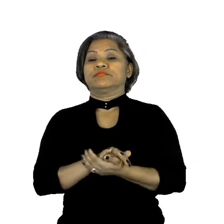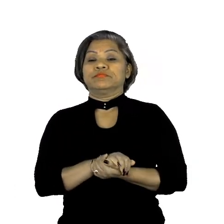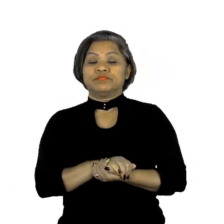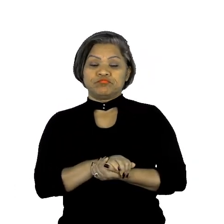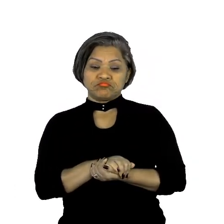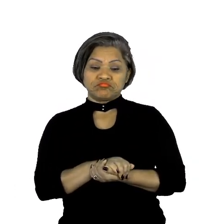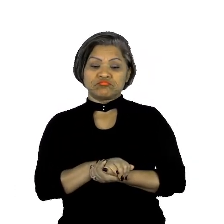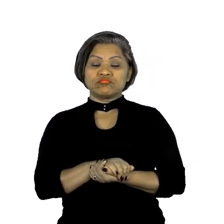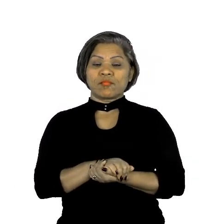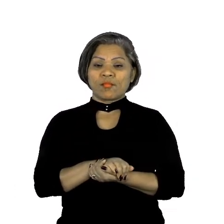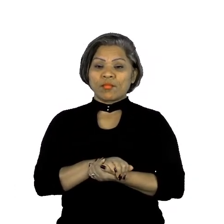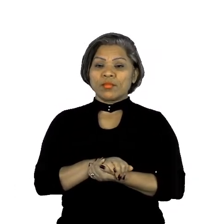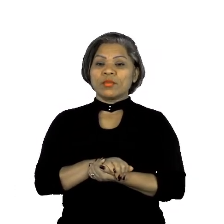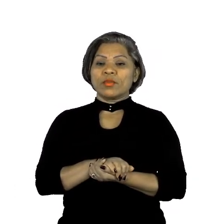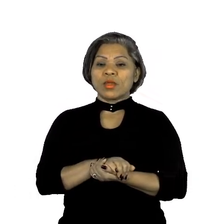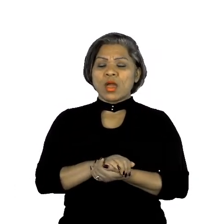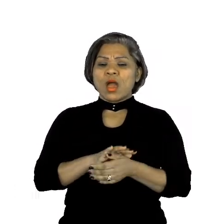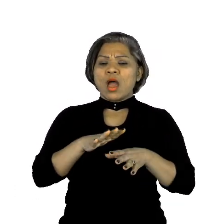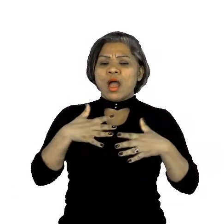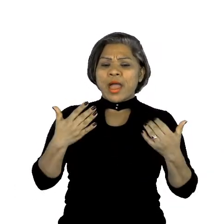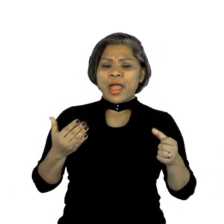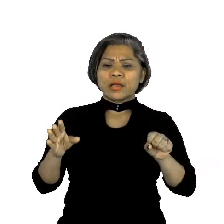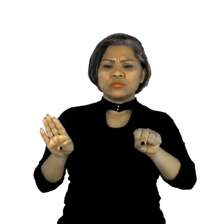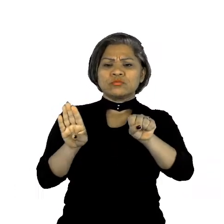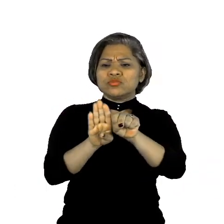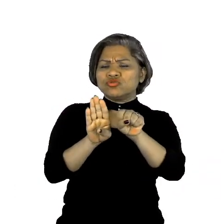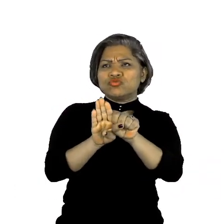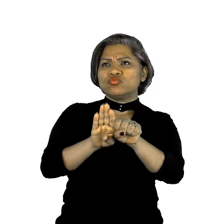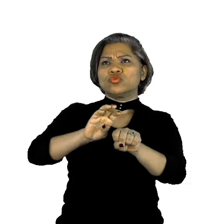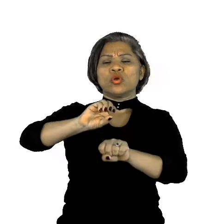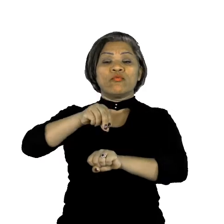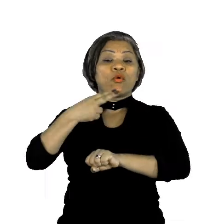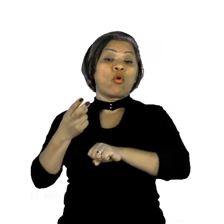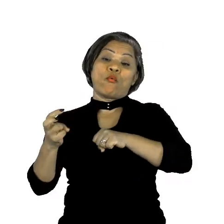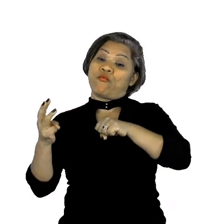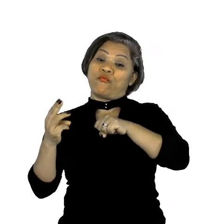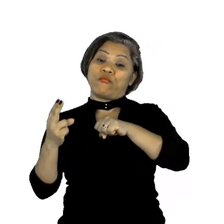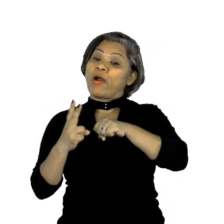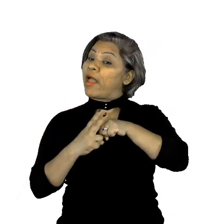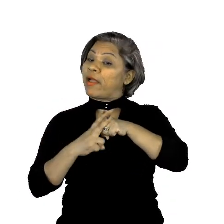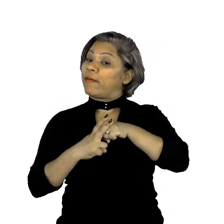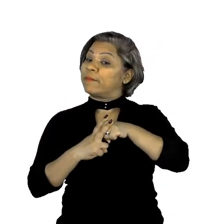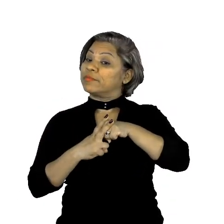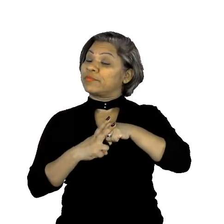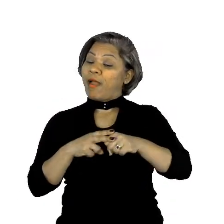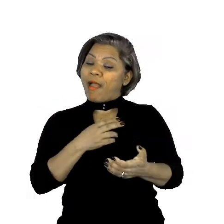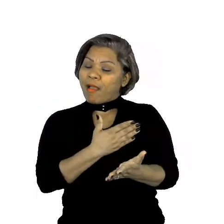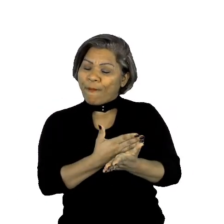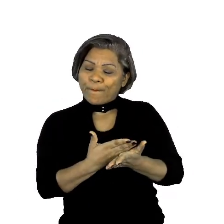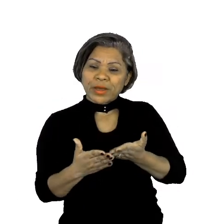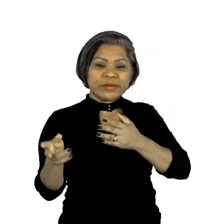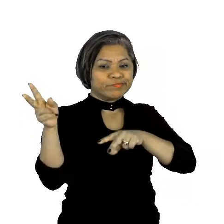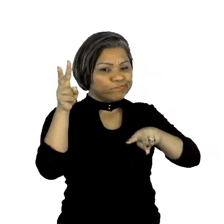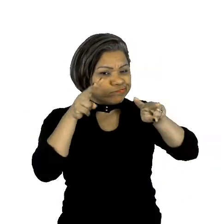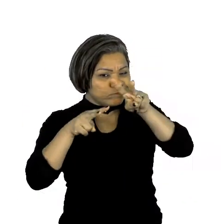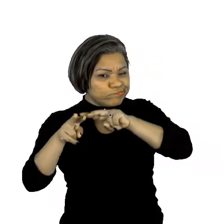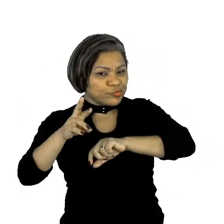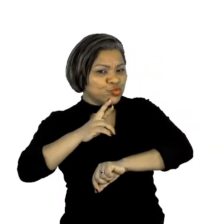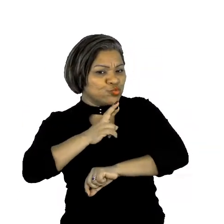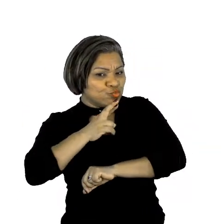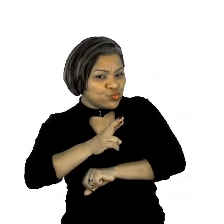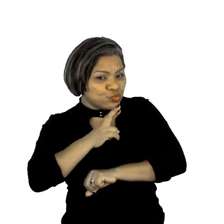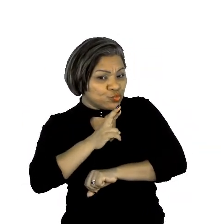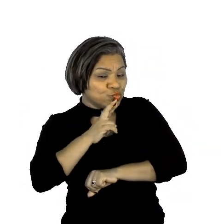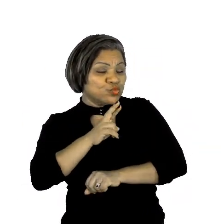receberam é substantivo ou é verbo? Aí você já começa a responder, já começa a analisar. Primeiro você